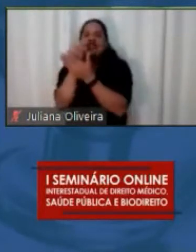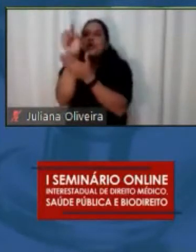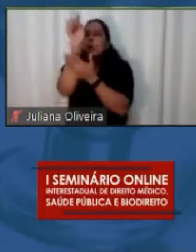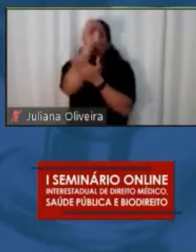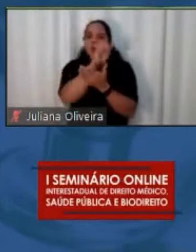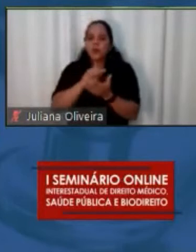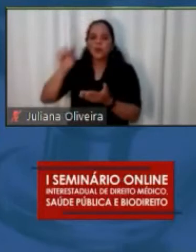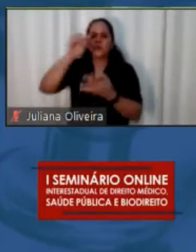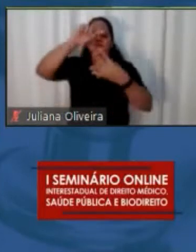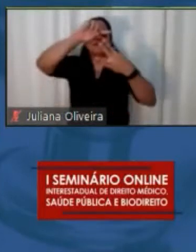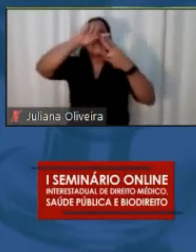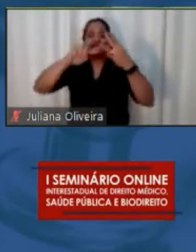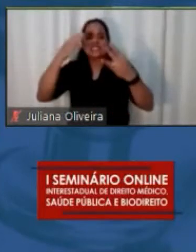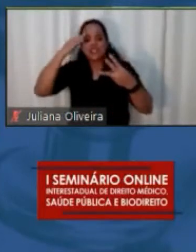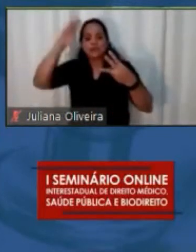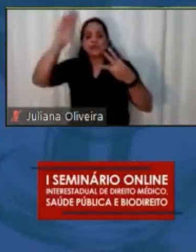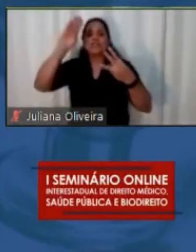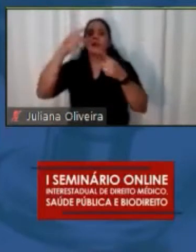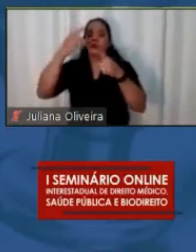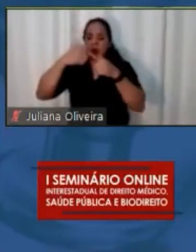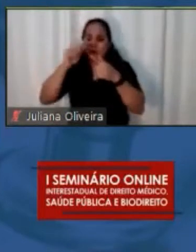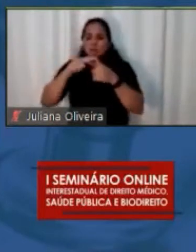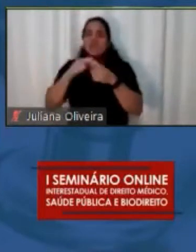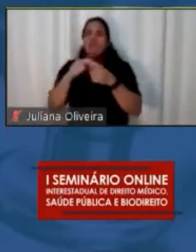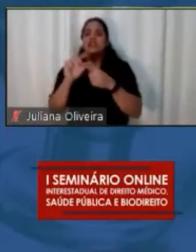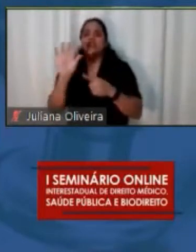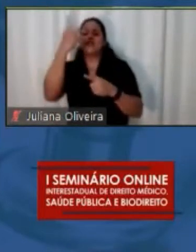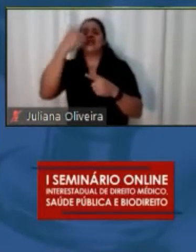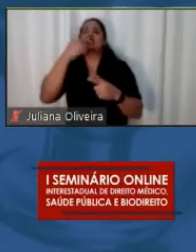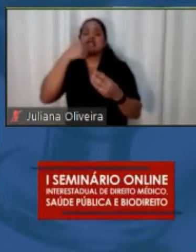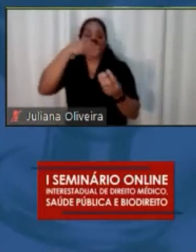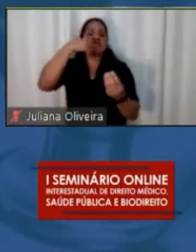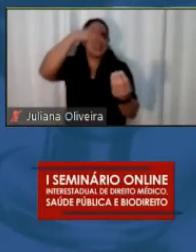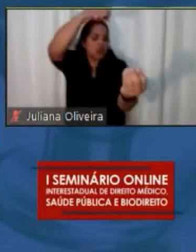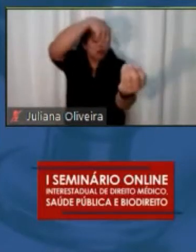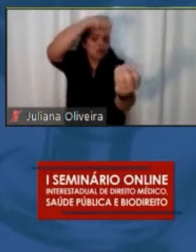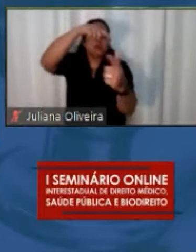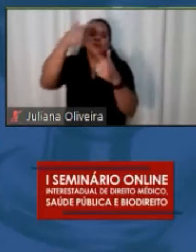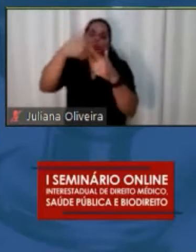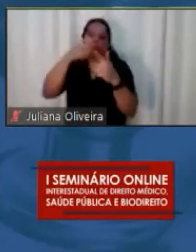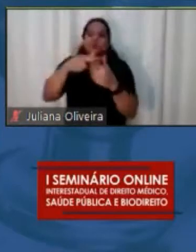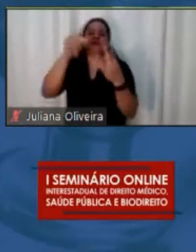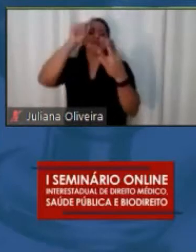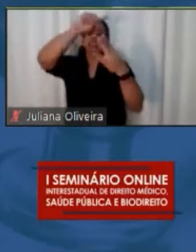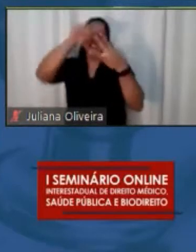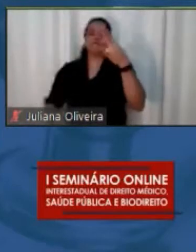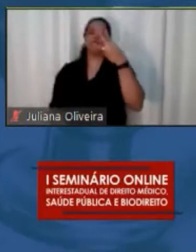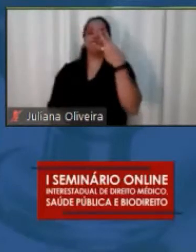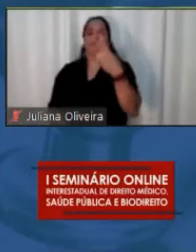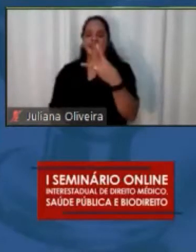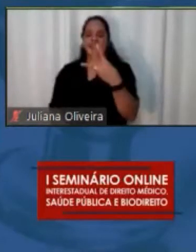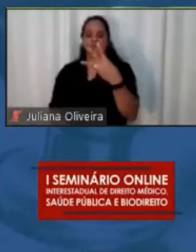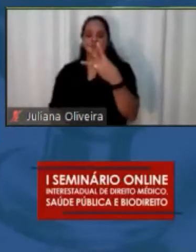principais causas de complicações, nós temos a